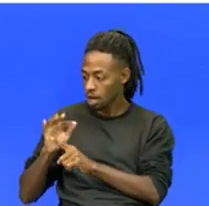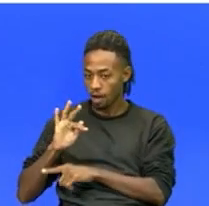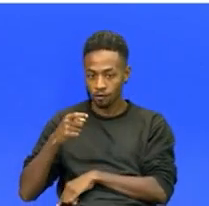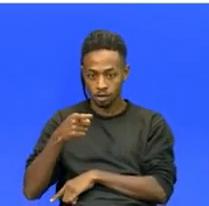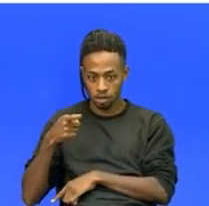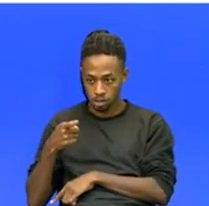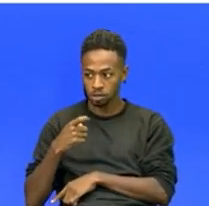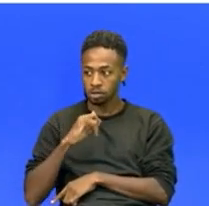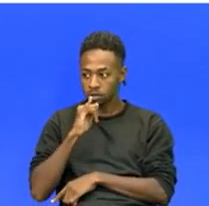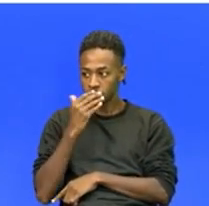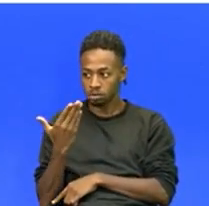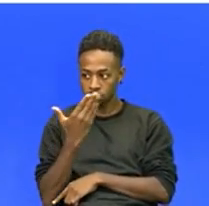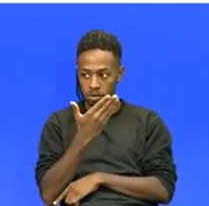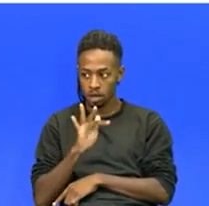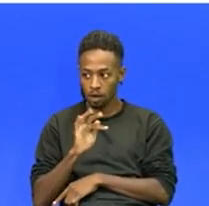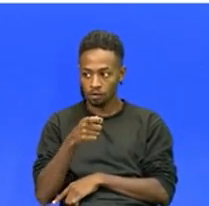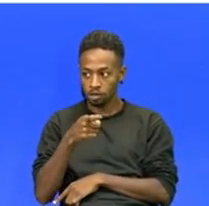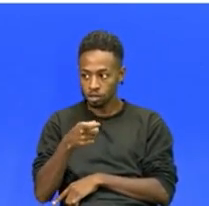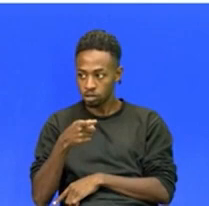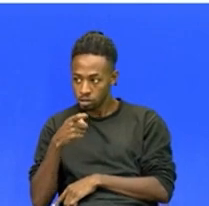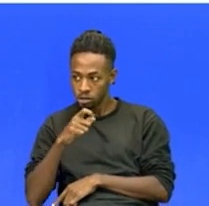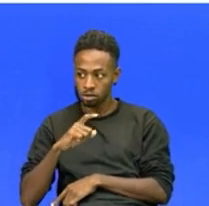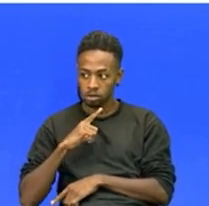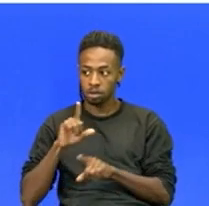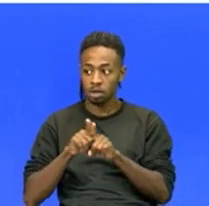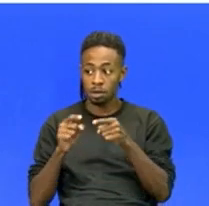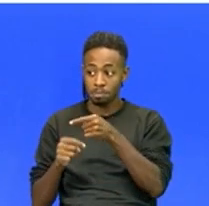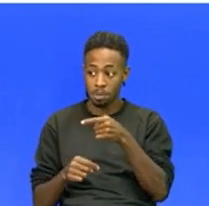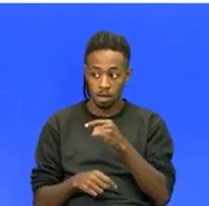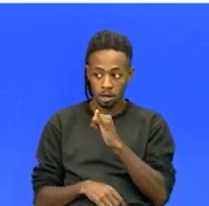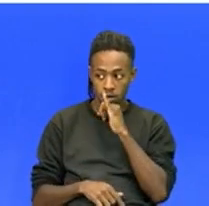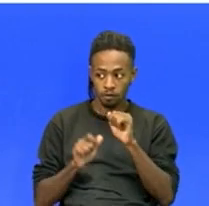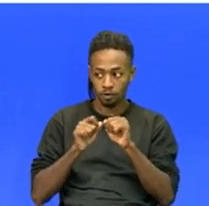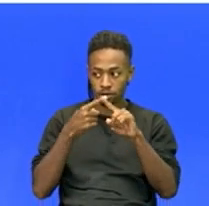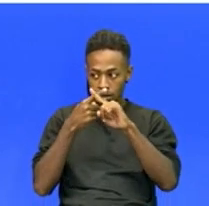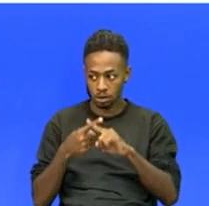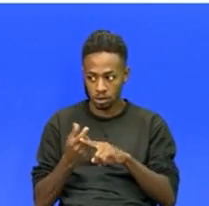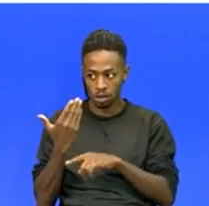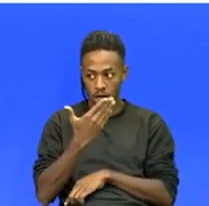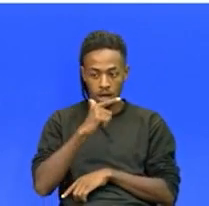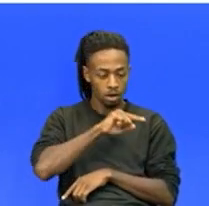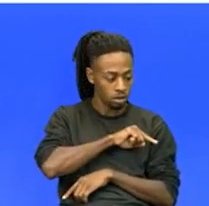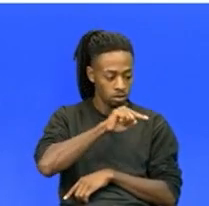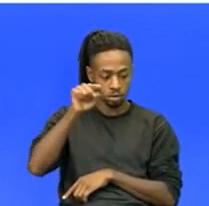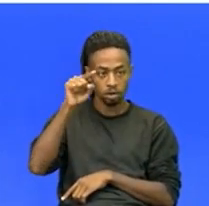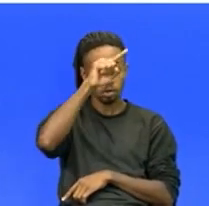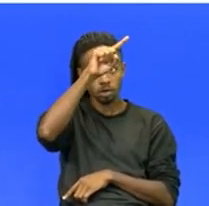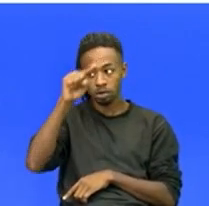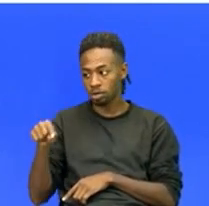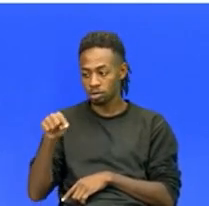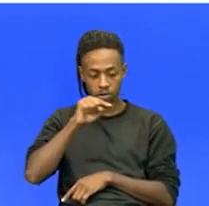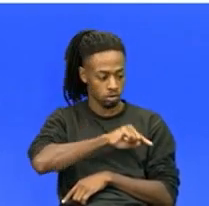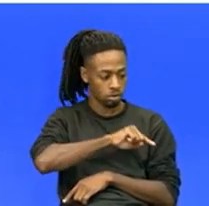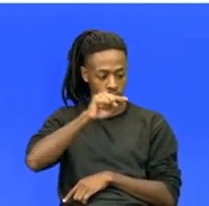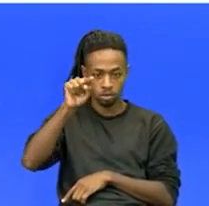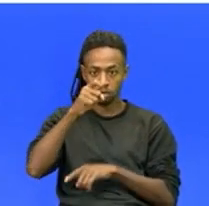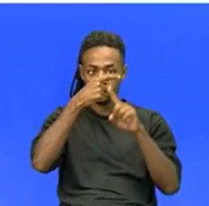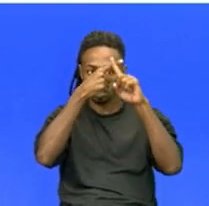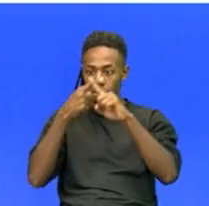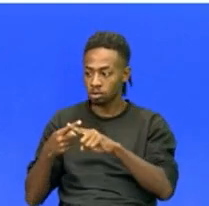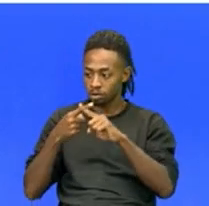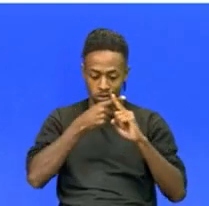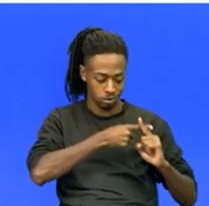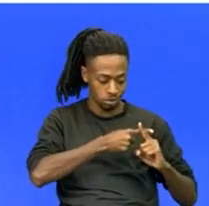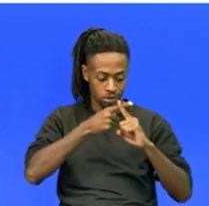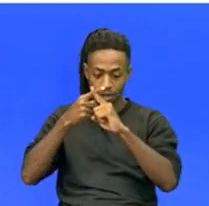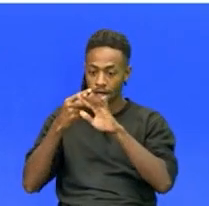x vezes f de y, menos a multiplicação desse outro lado. F de yx ao